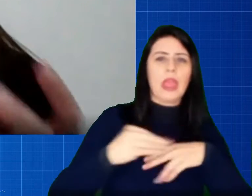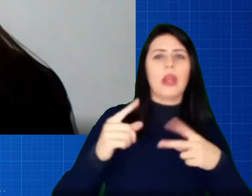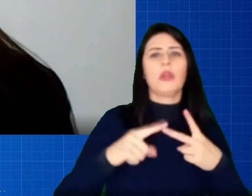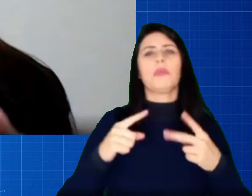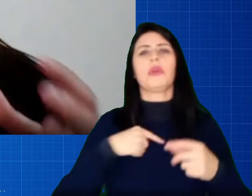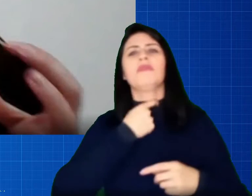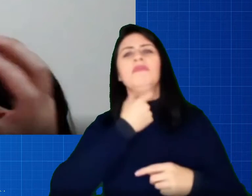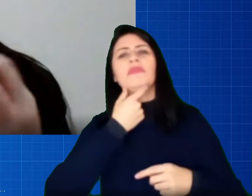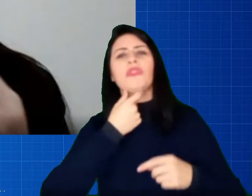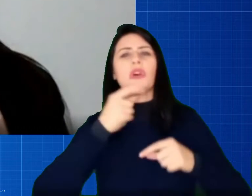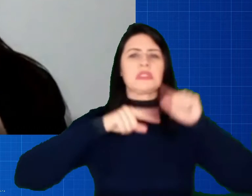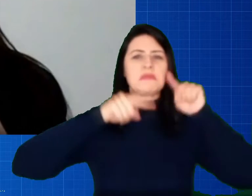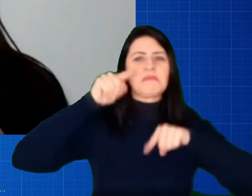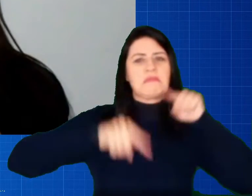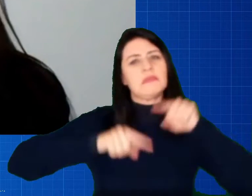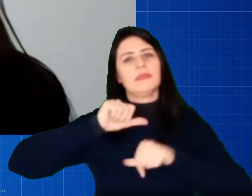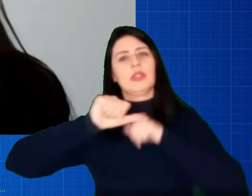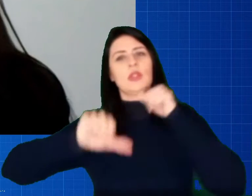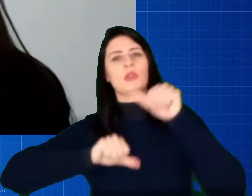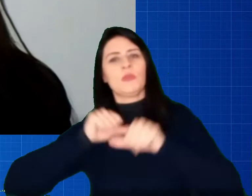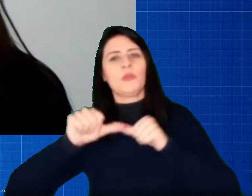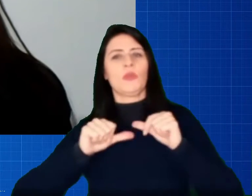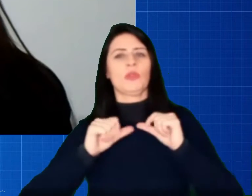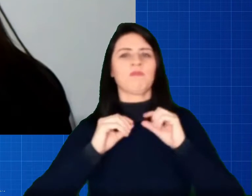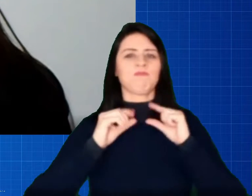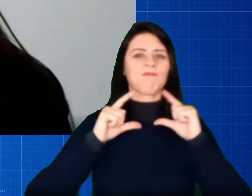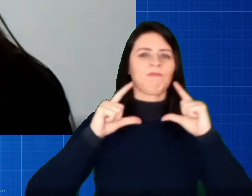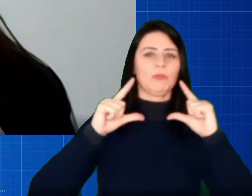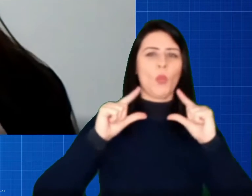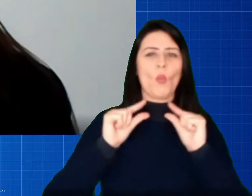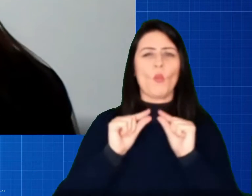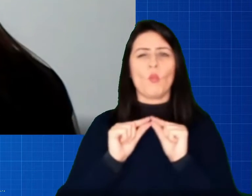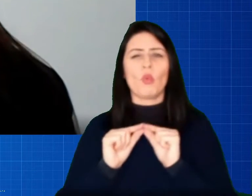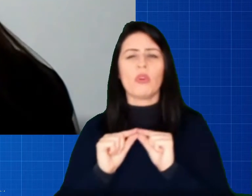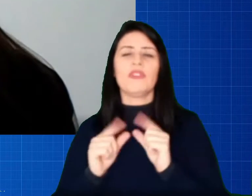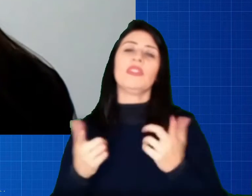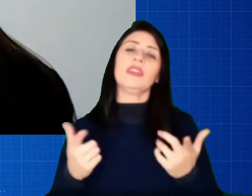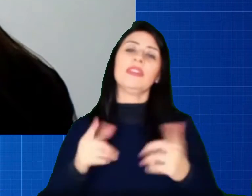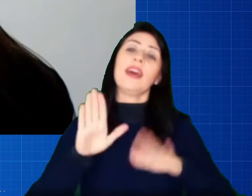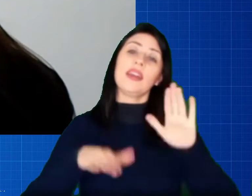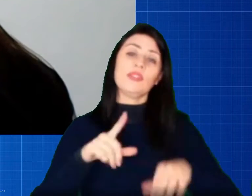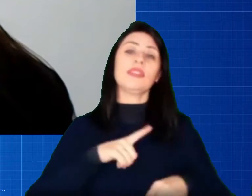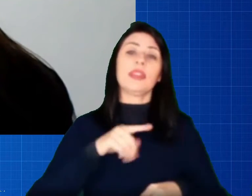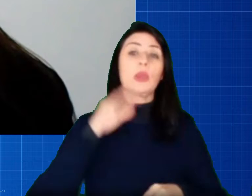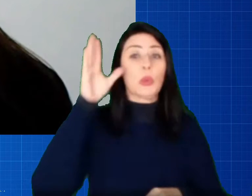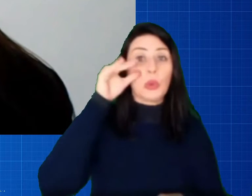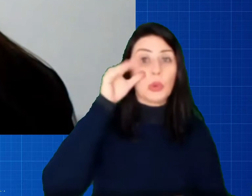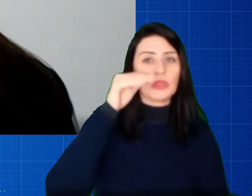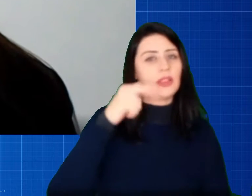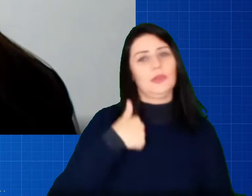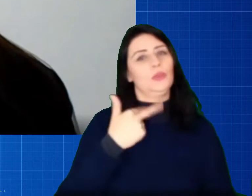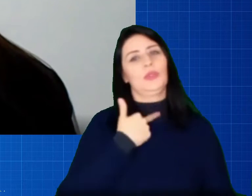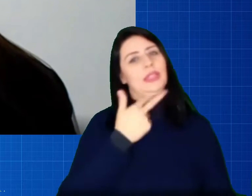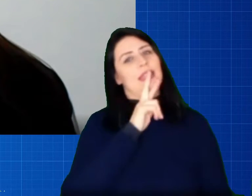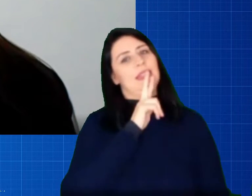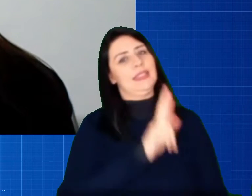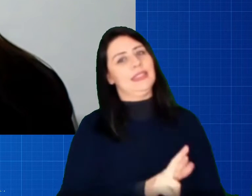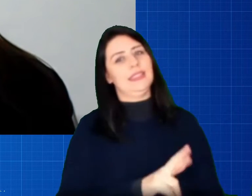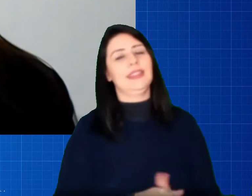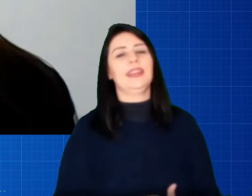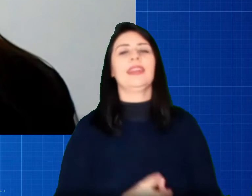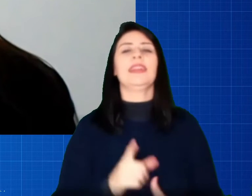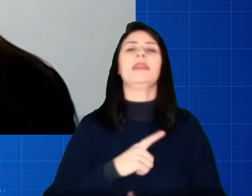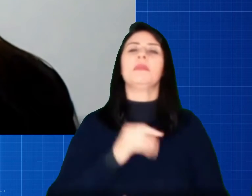com a voz grossa, por que eu fico com a voz fina. Então, a gente ensina isso, tá? Às vezes surgem curiosidades que a gente não consegue responder. Então, por